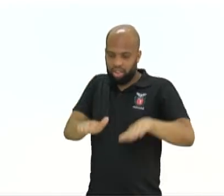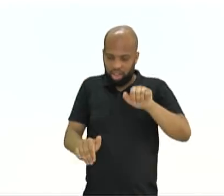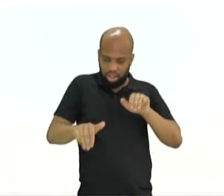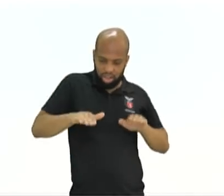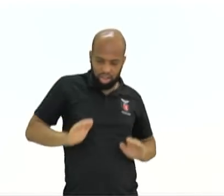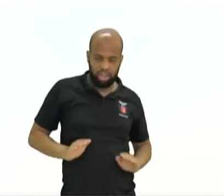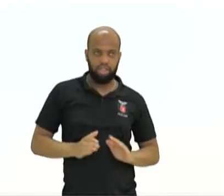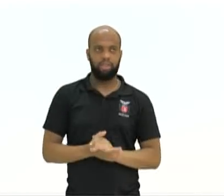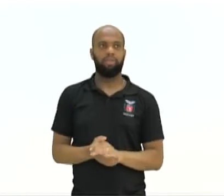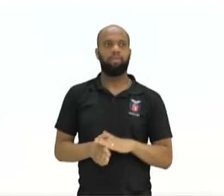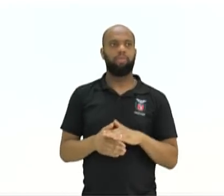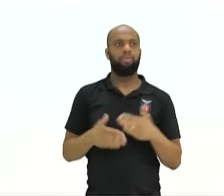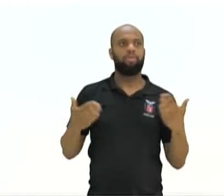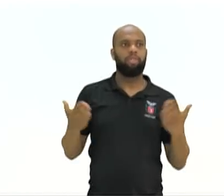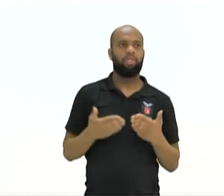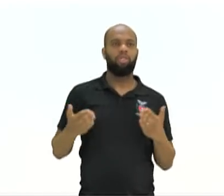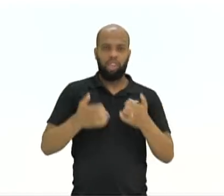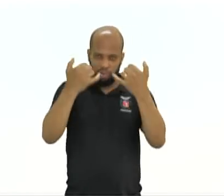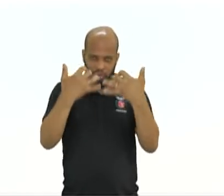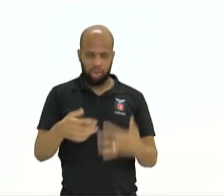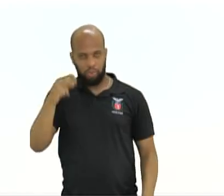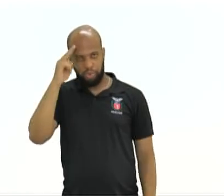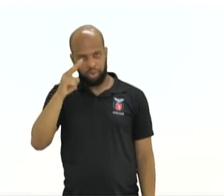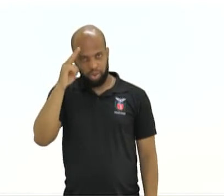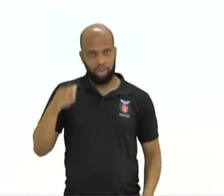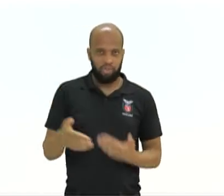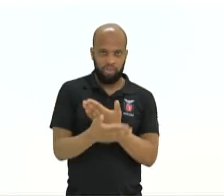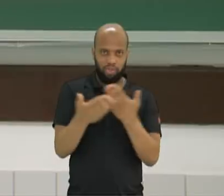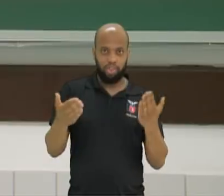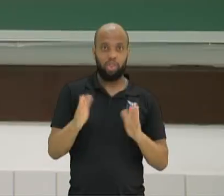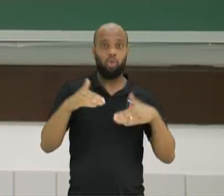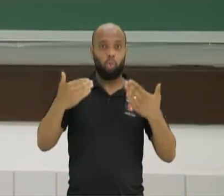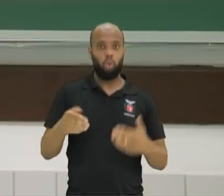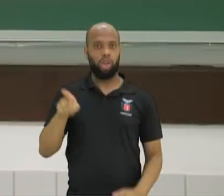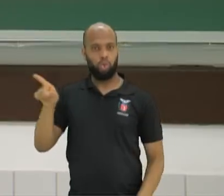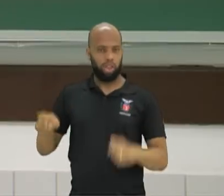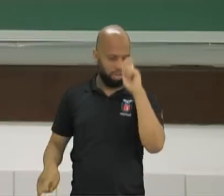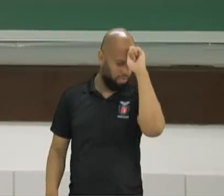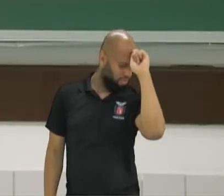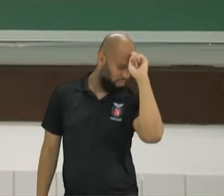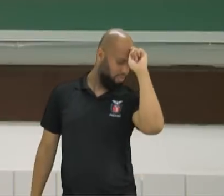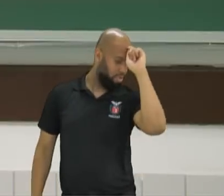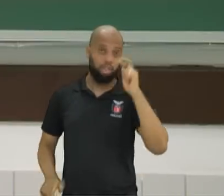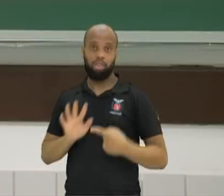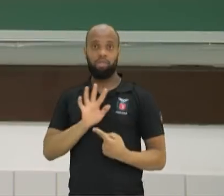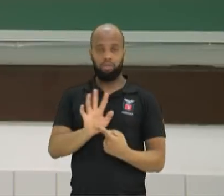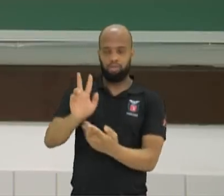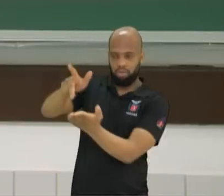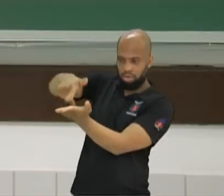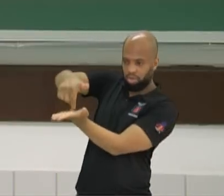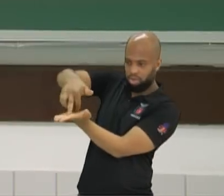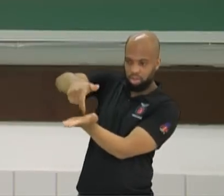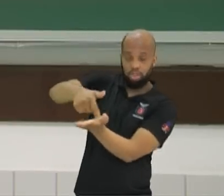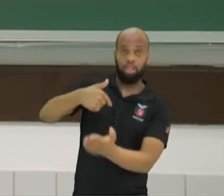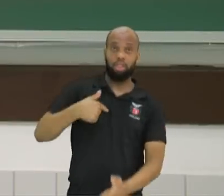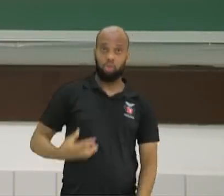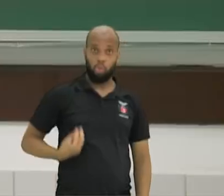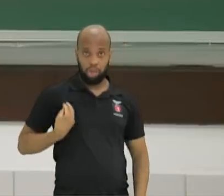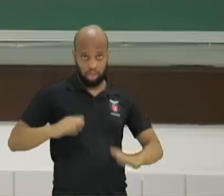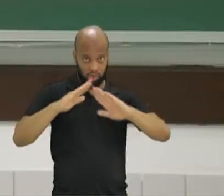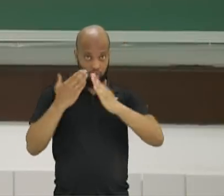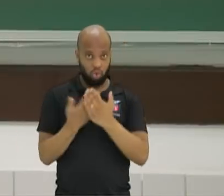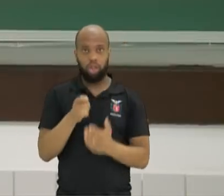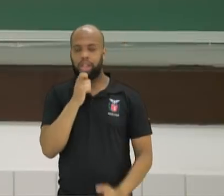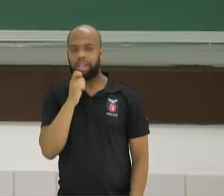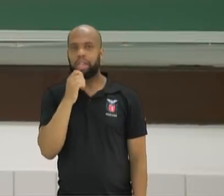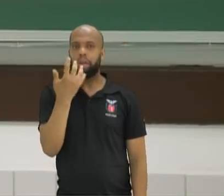trás. Vou contar uma história para vocês. Quando o Michael Jackson apareceu com esse passo, eu estava na escola,